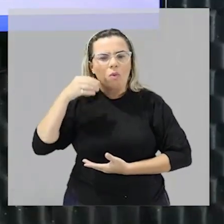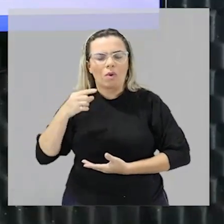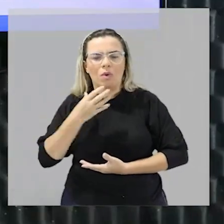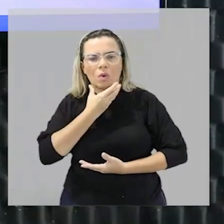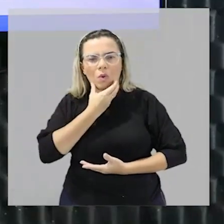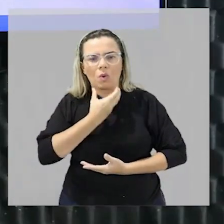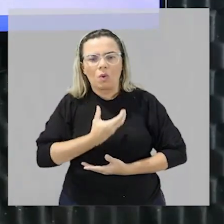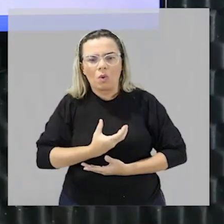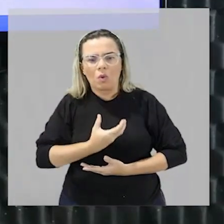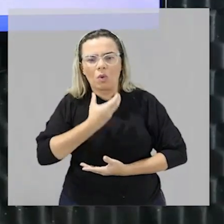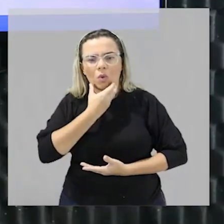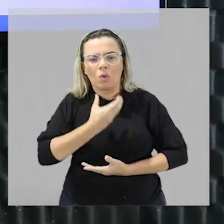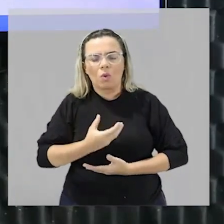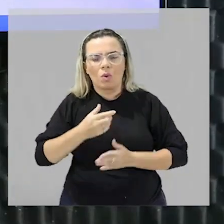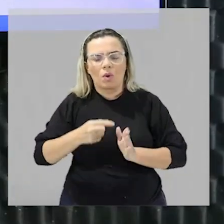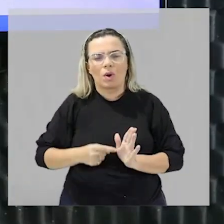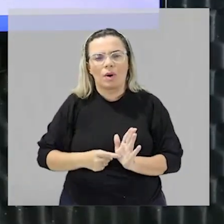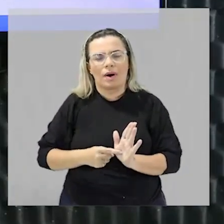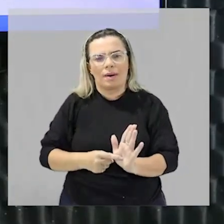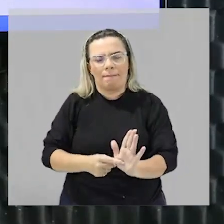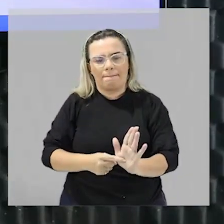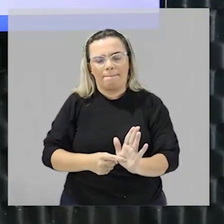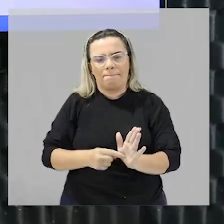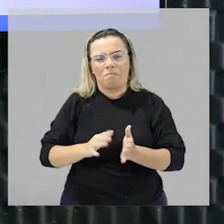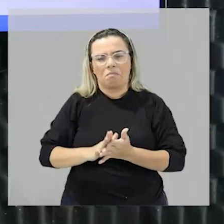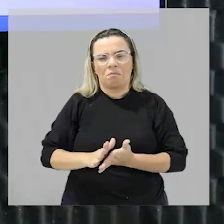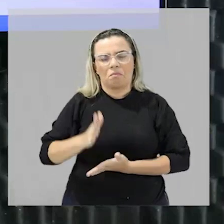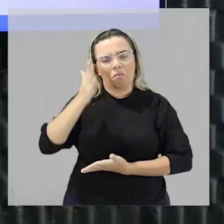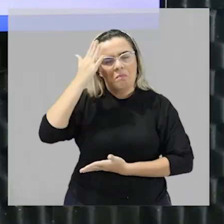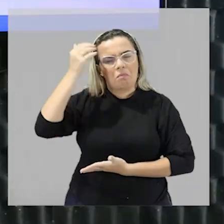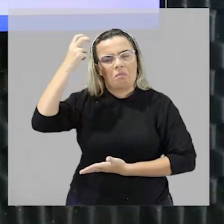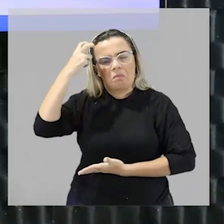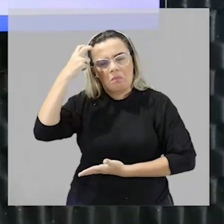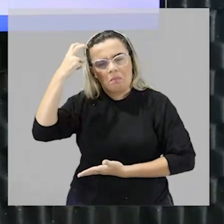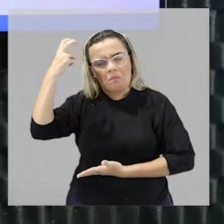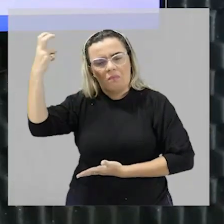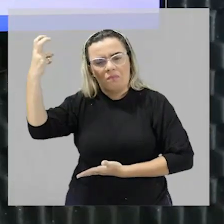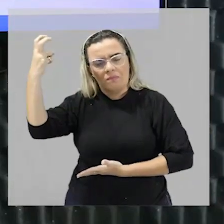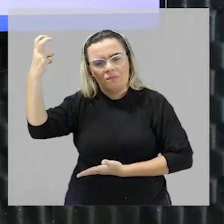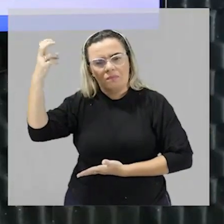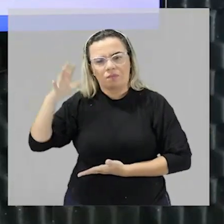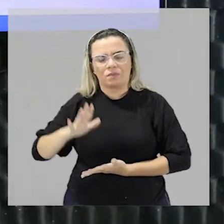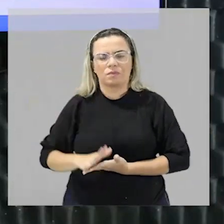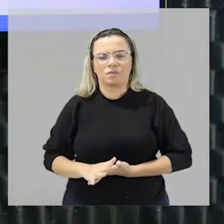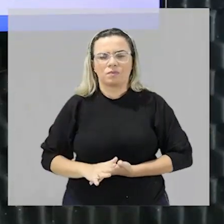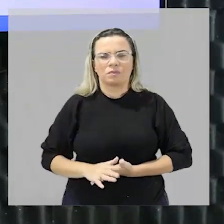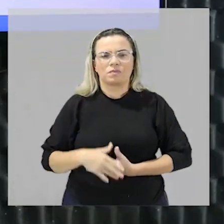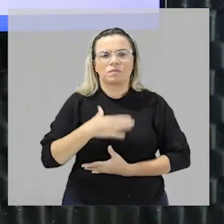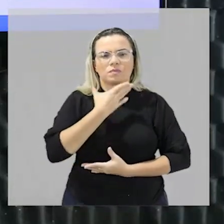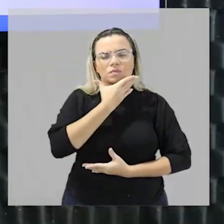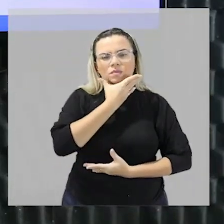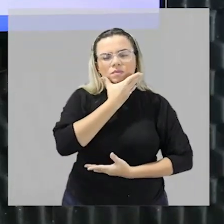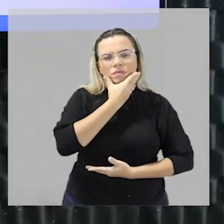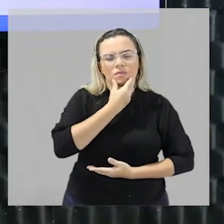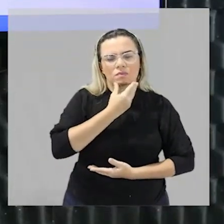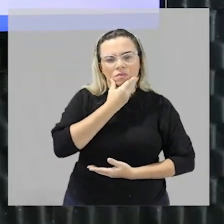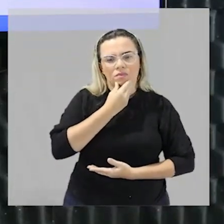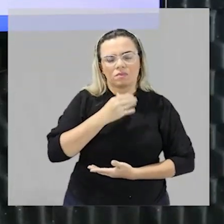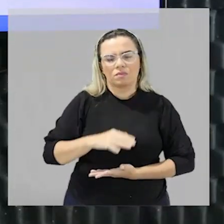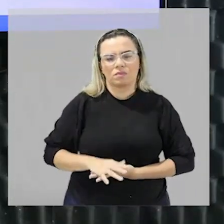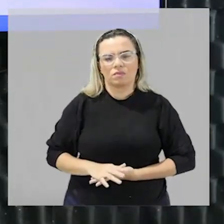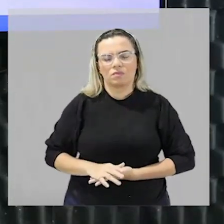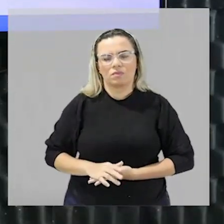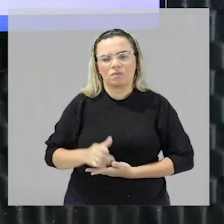para mostrar um homem com sabedoria, um homem basicamente capaz